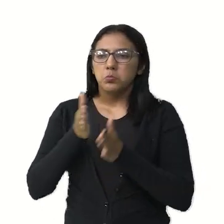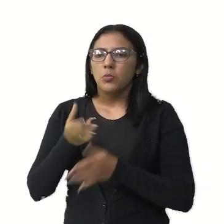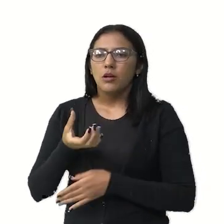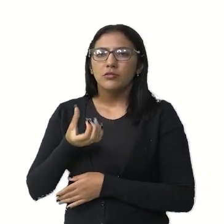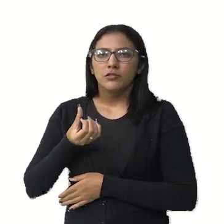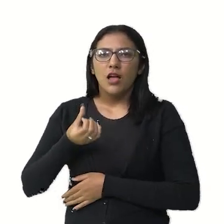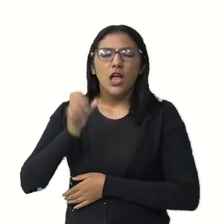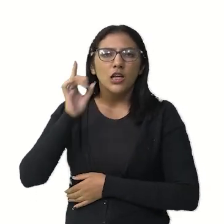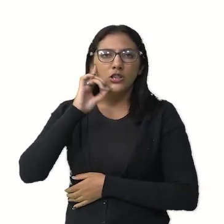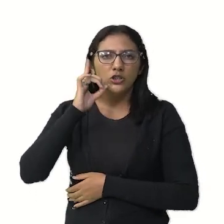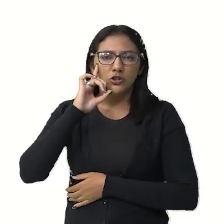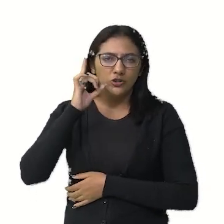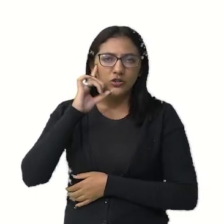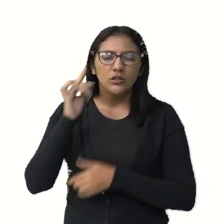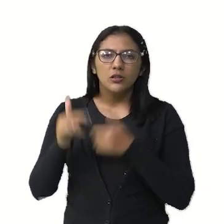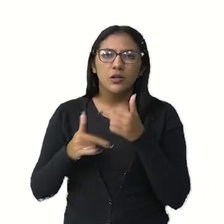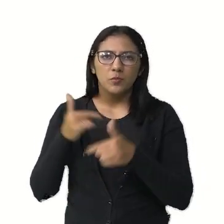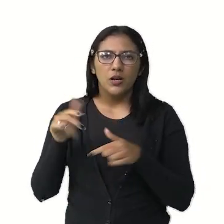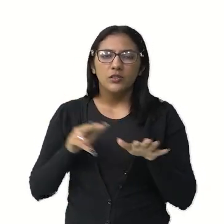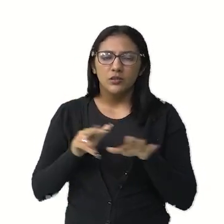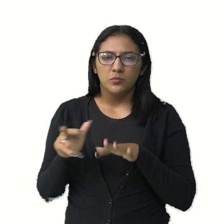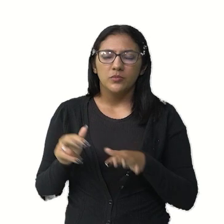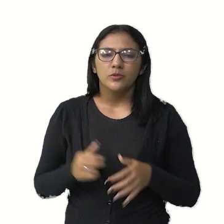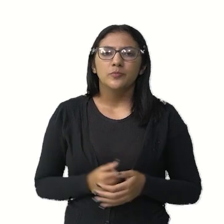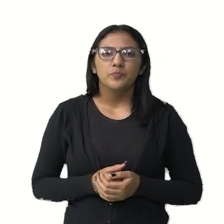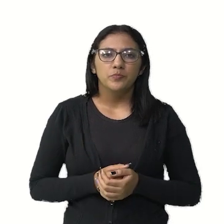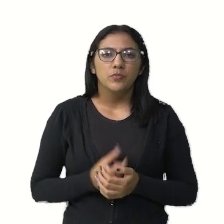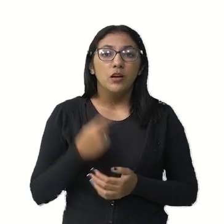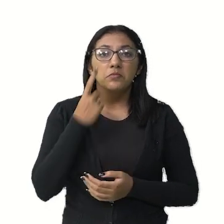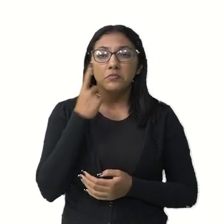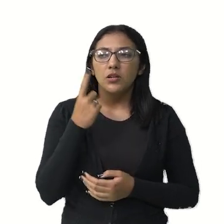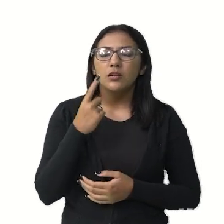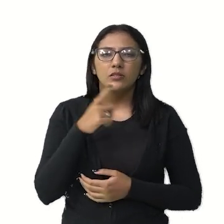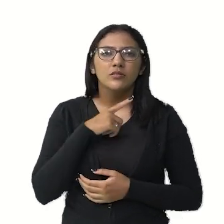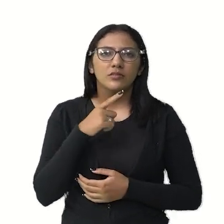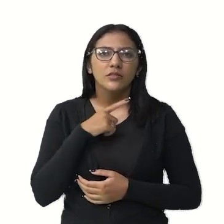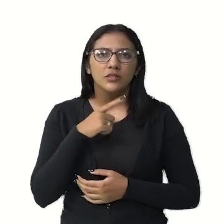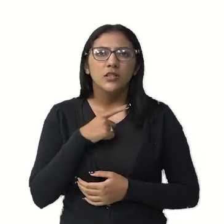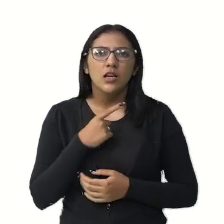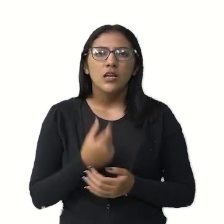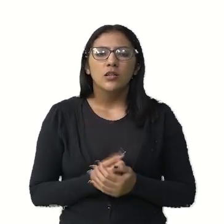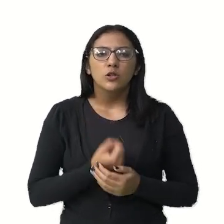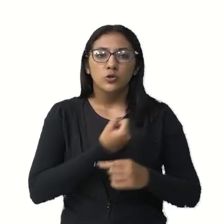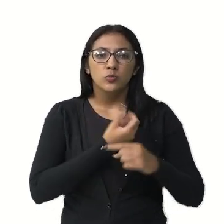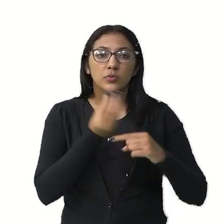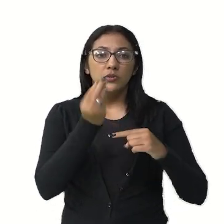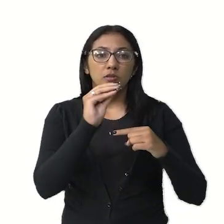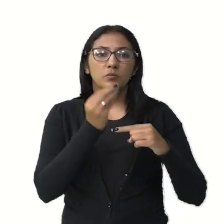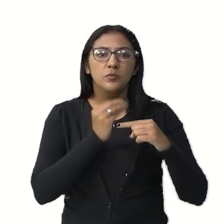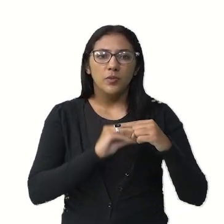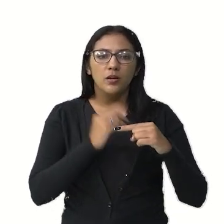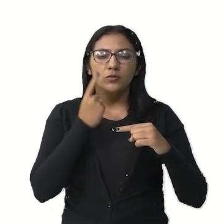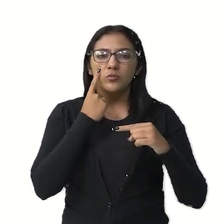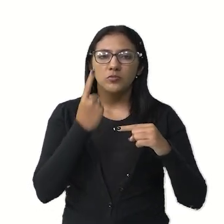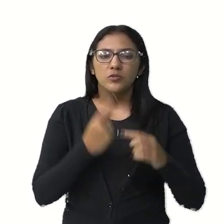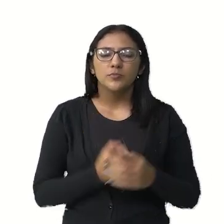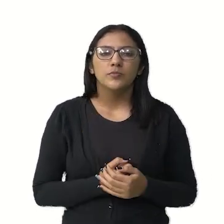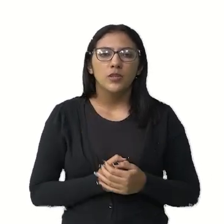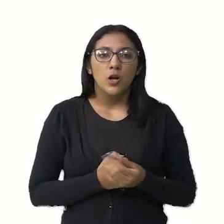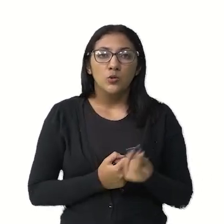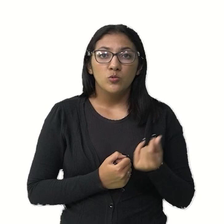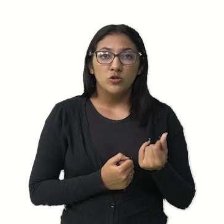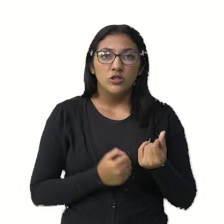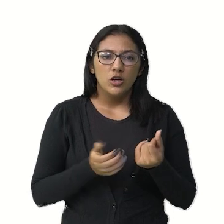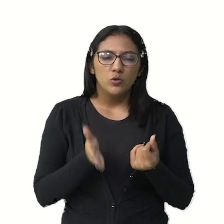6 dias. Então percebam aí que nós temos as nossas grandezas, né? Que é um valor aqui